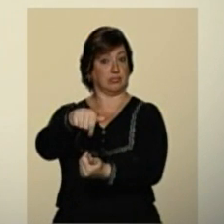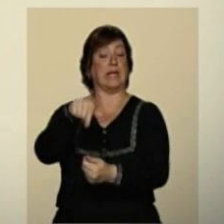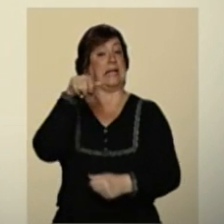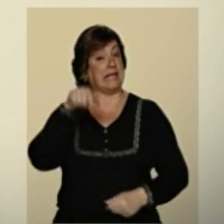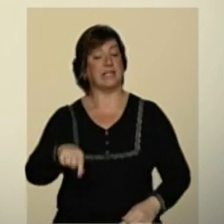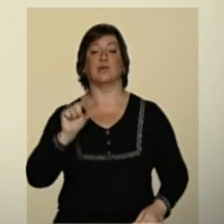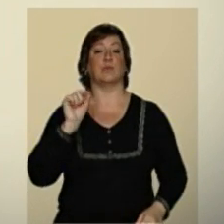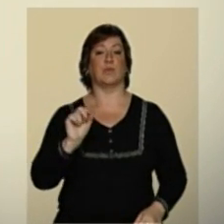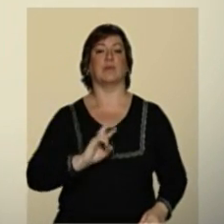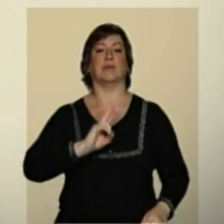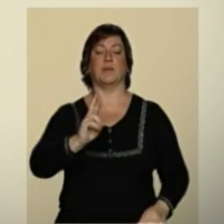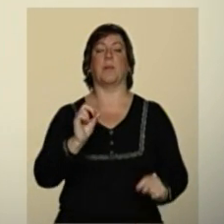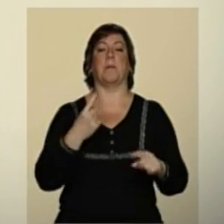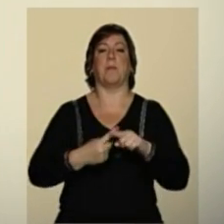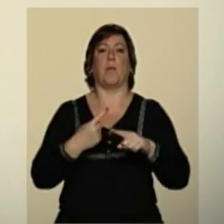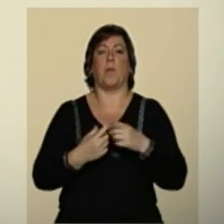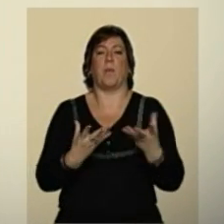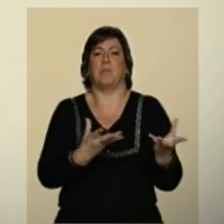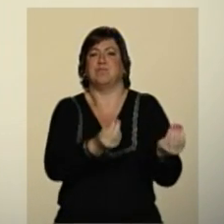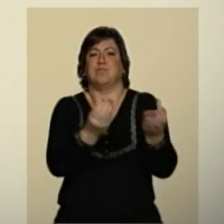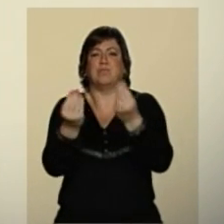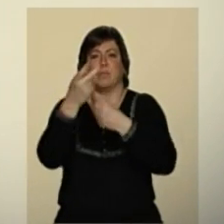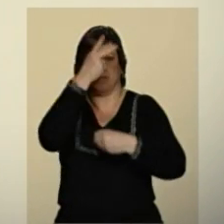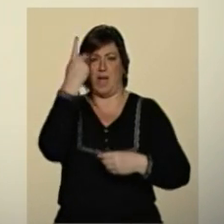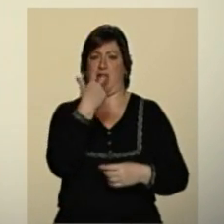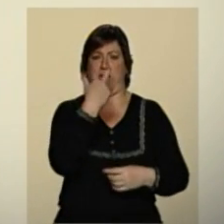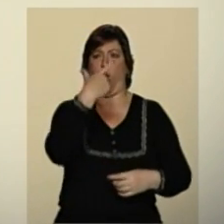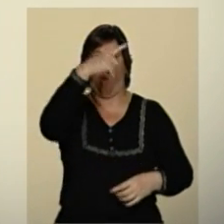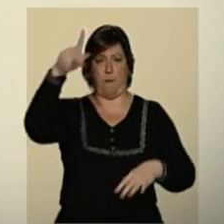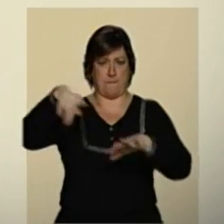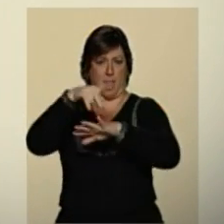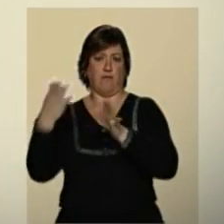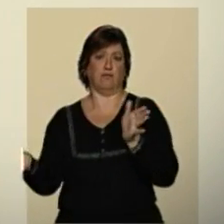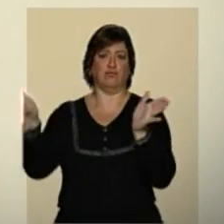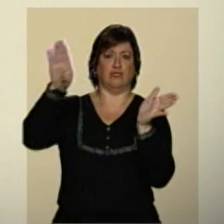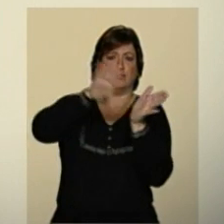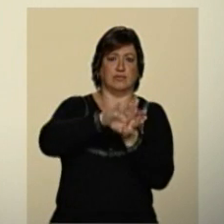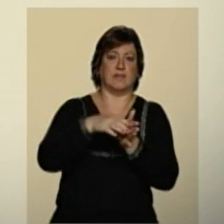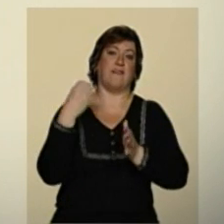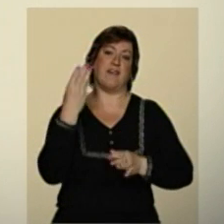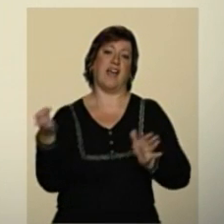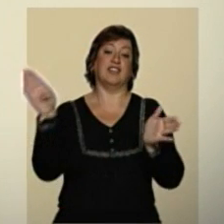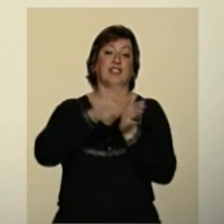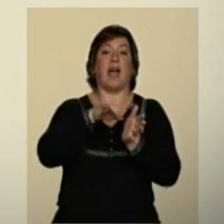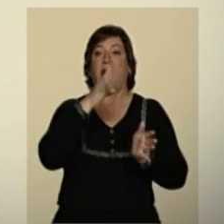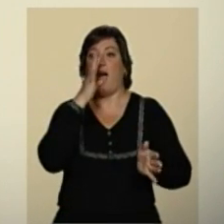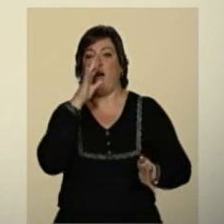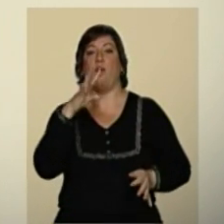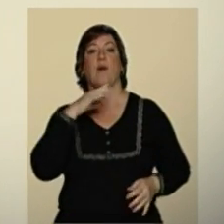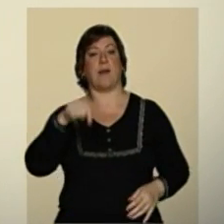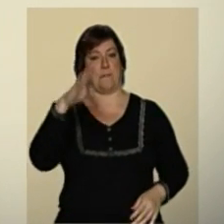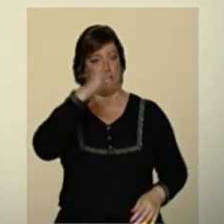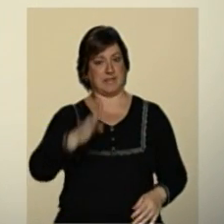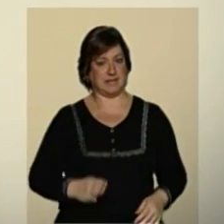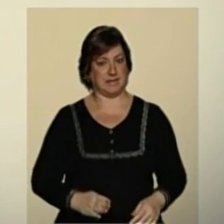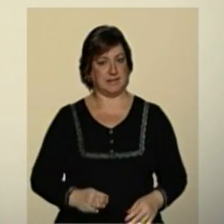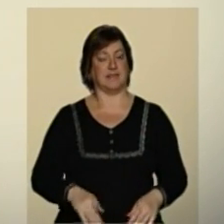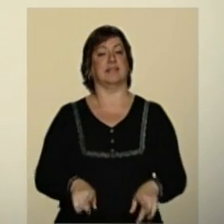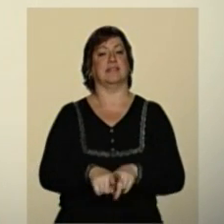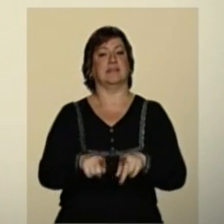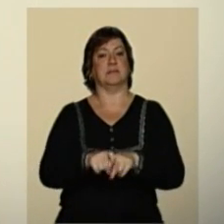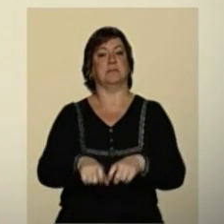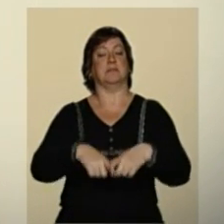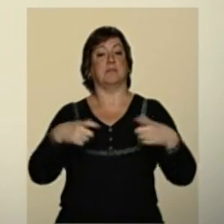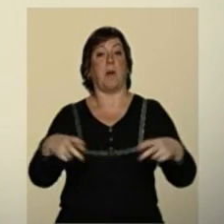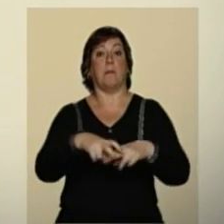resultado do grande número de visitantes estrangeiros no Brasil mas principalmente Luciano é graças ao grande